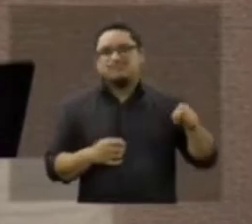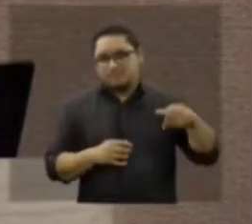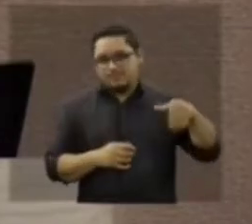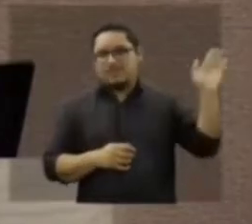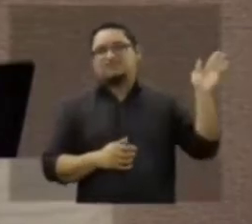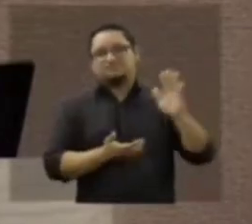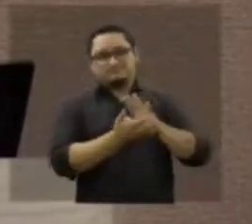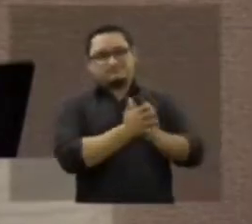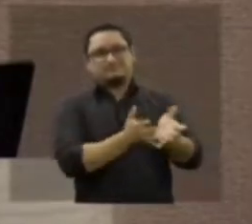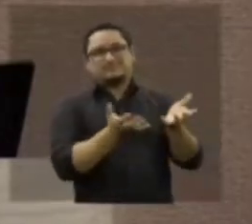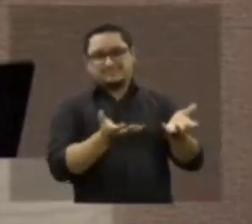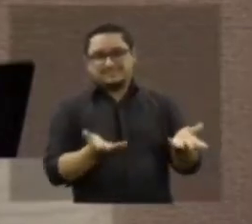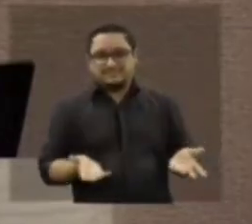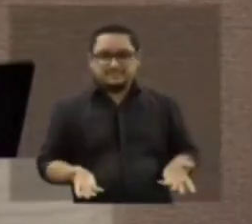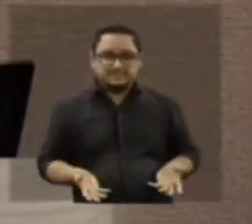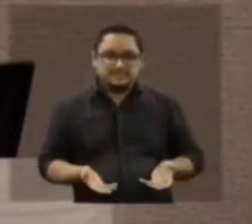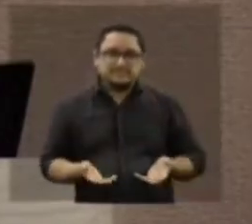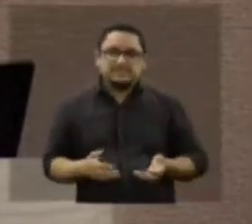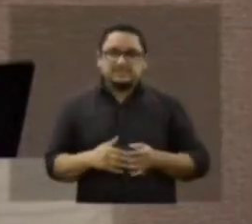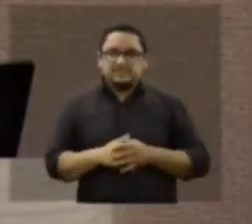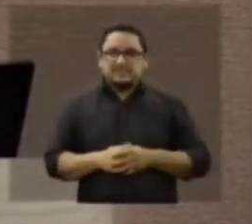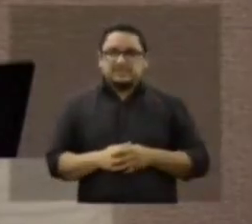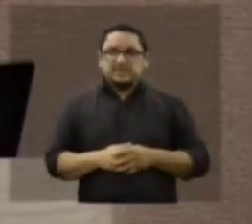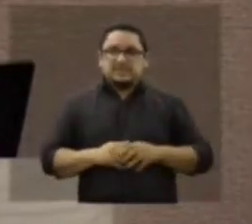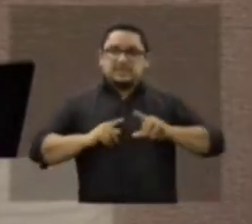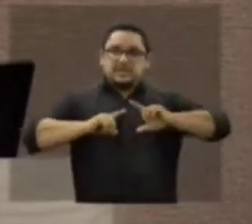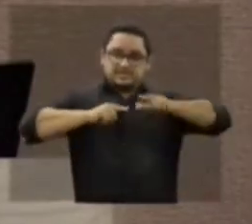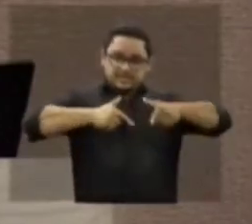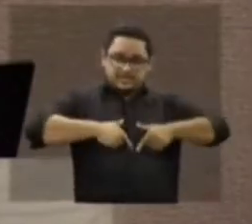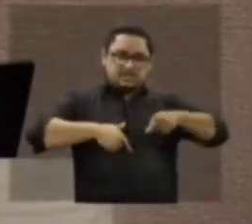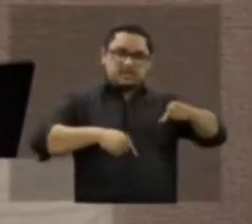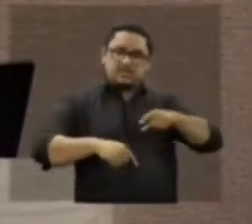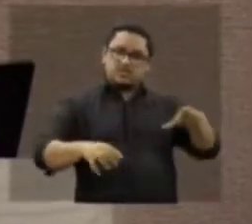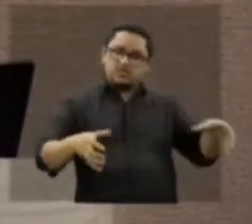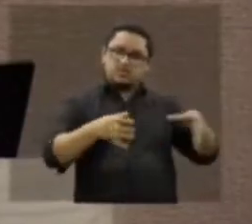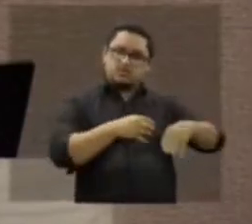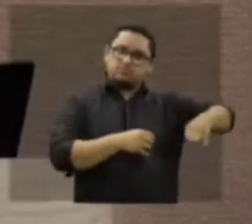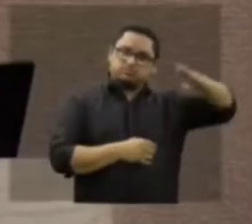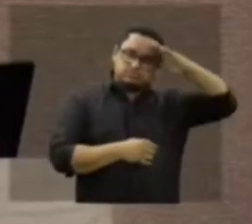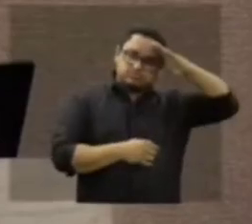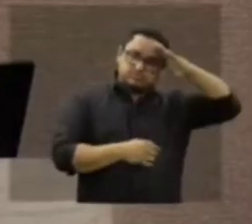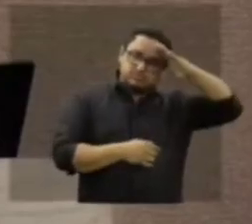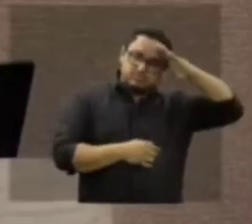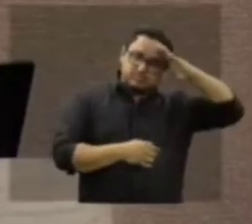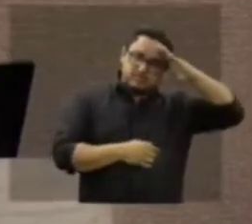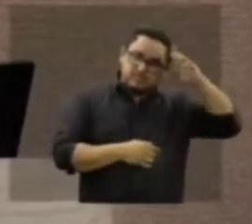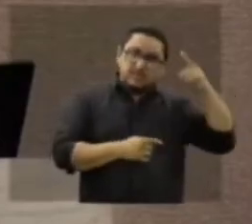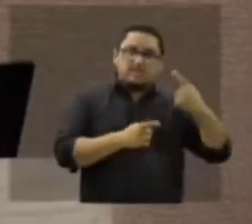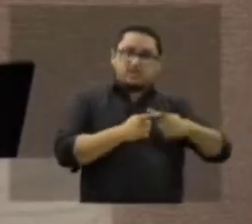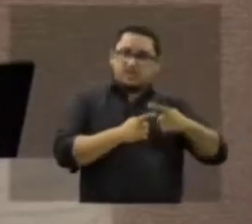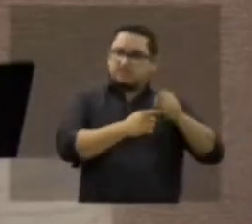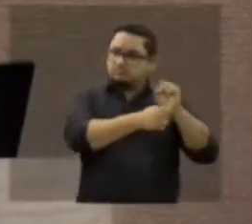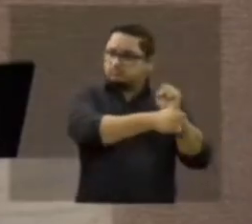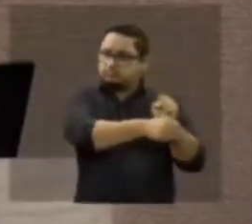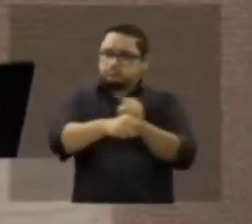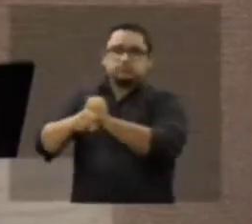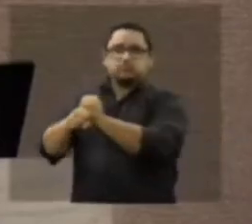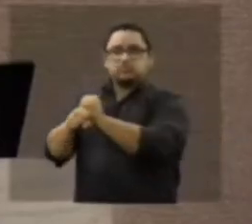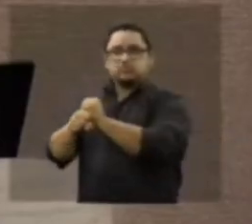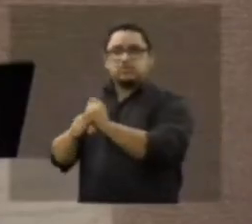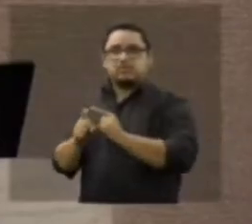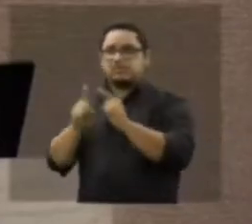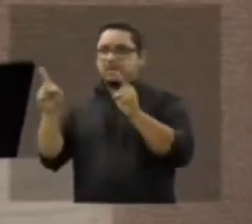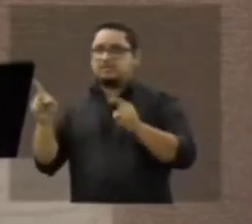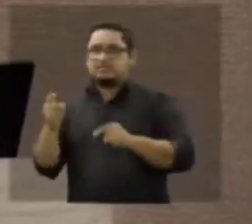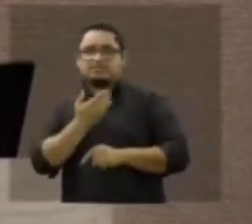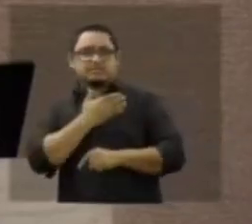internacionais Israel em suas atuações militares é julgado por padrões Morais completamente diferente do resto do mundo um